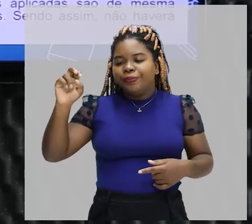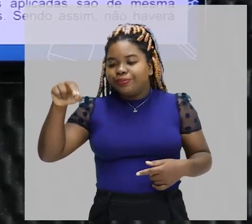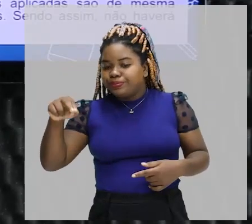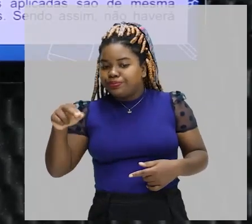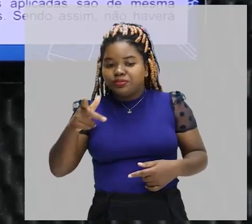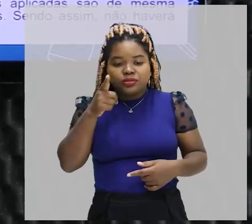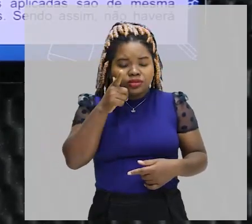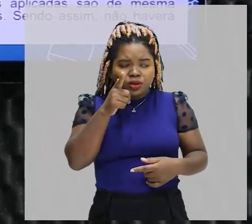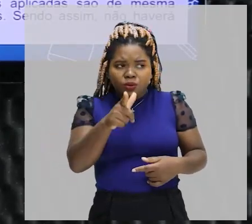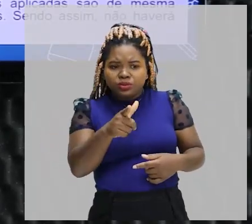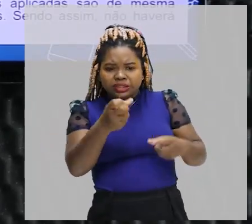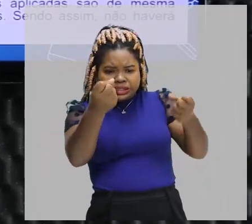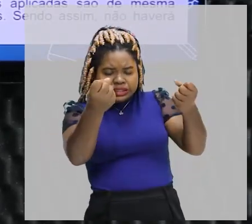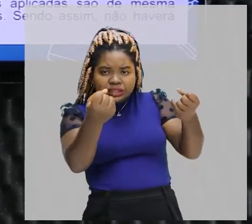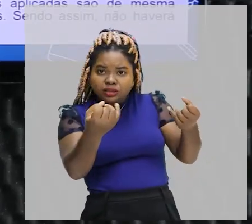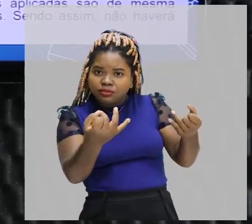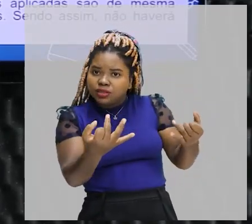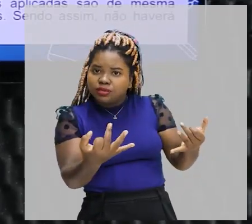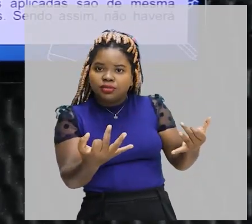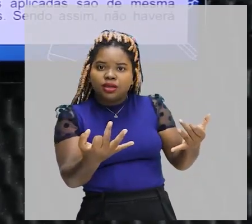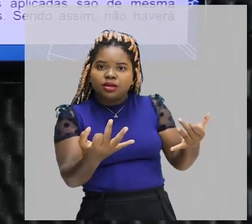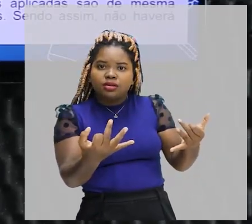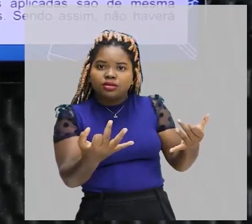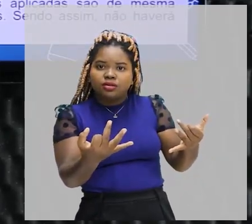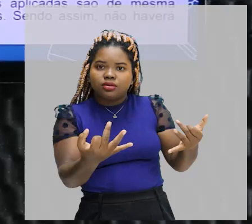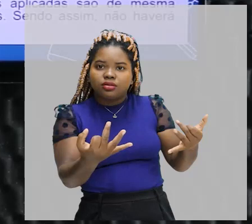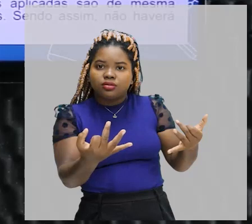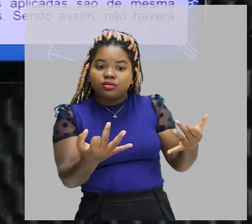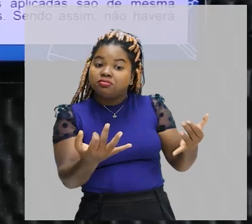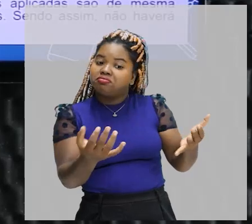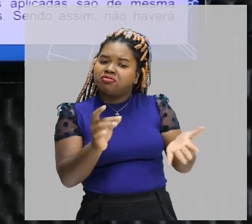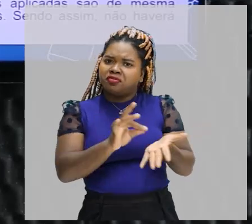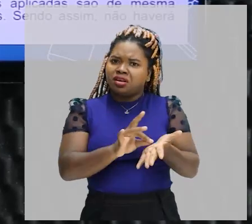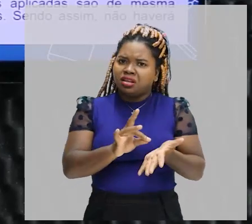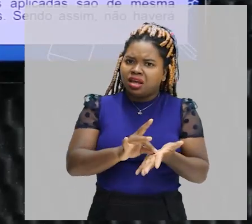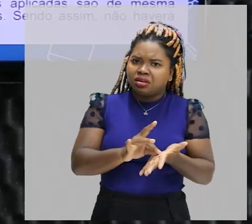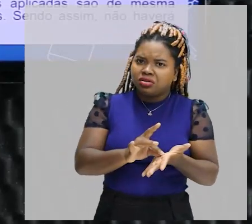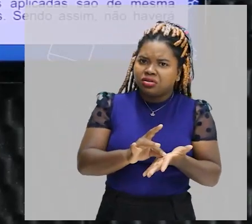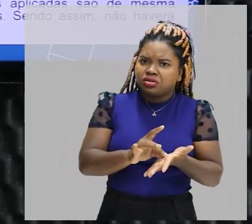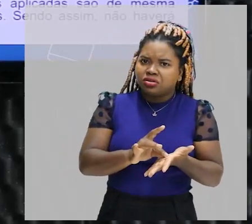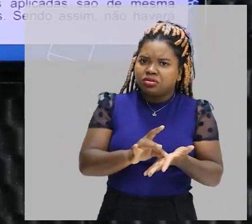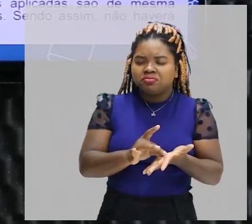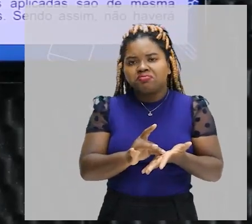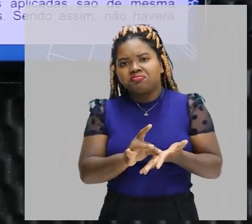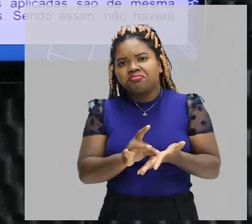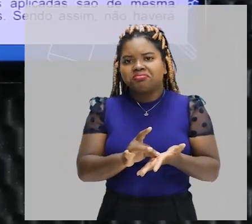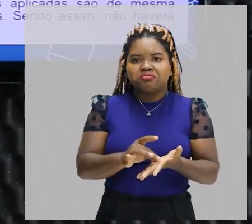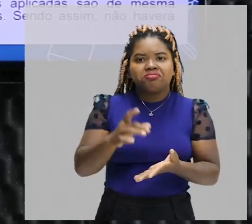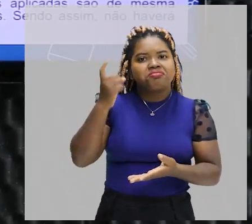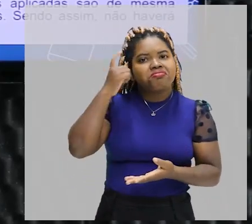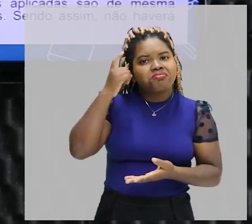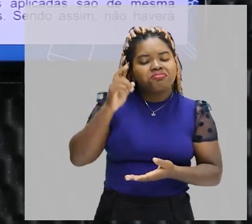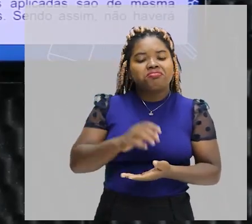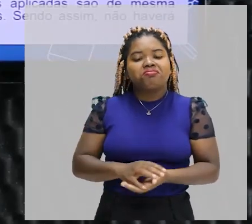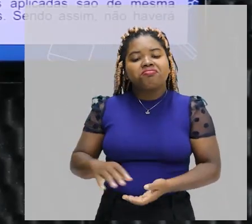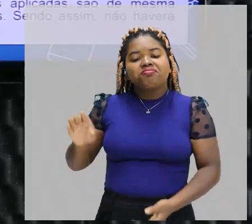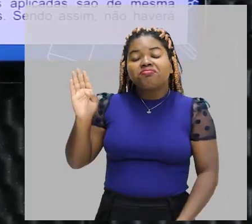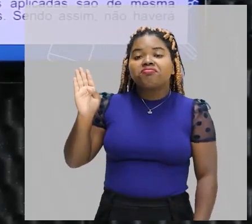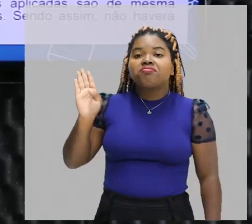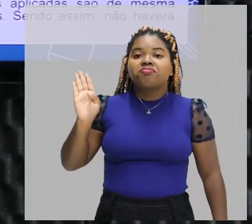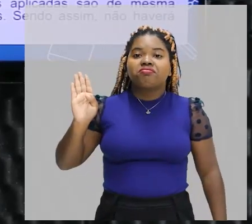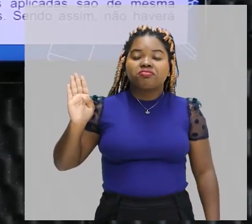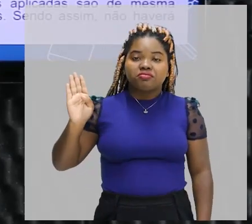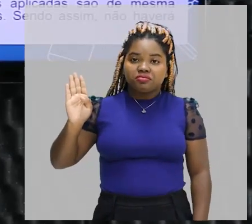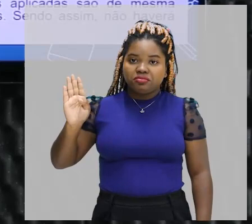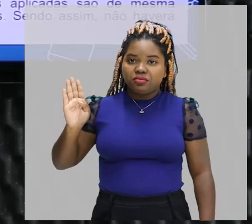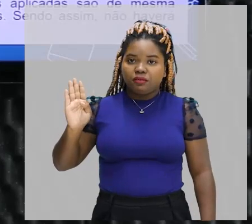ele não conseguiu, ele não tem uma explicação para isso. Vamos ver se é verdade ou não, né? Letra B. O estudante está errado,